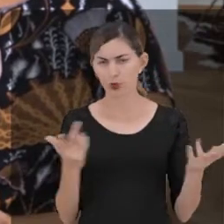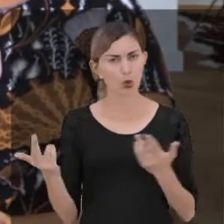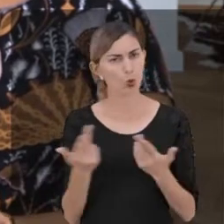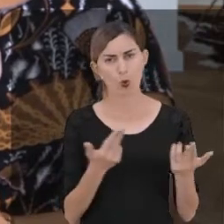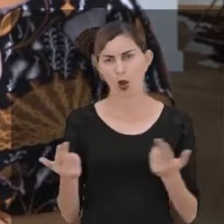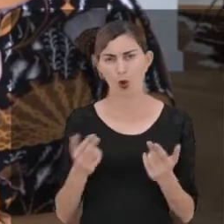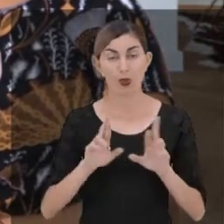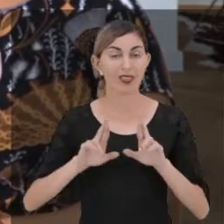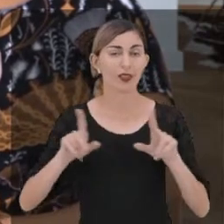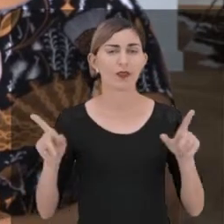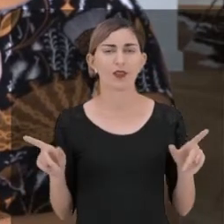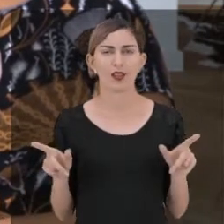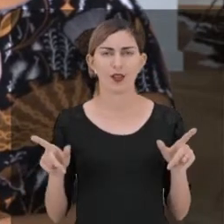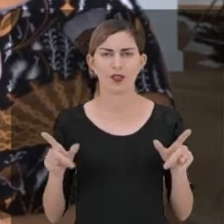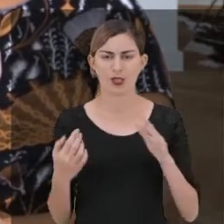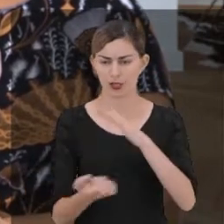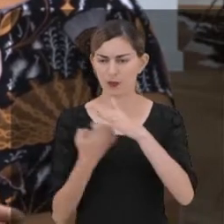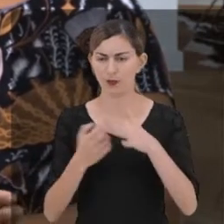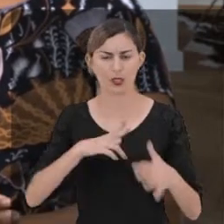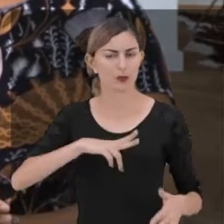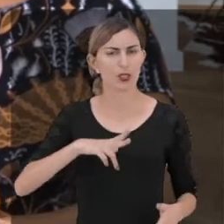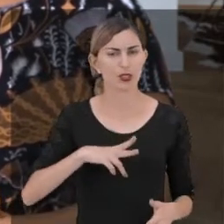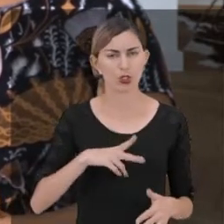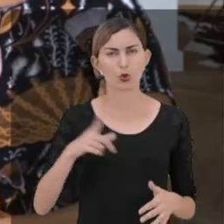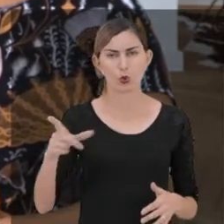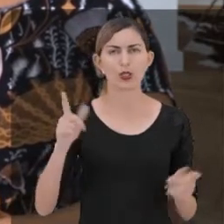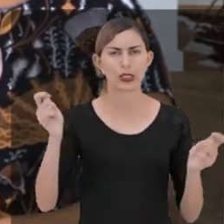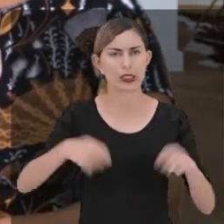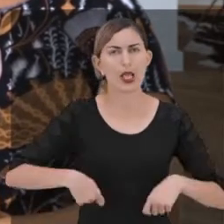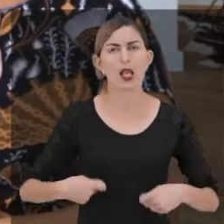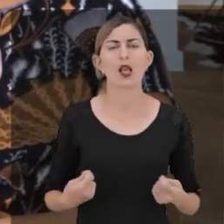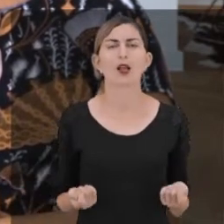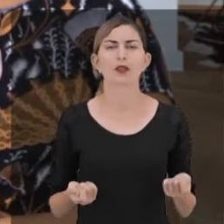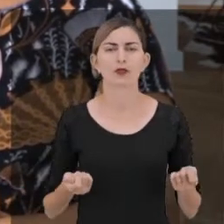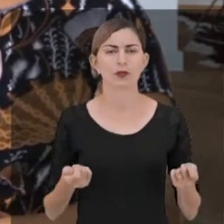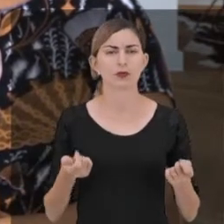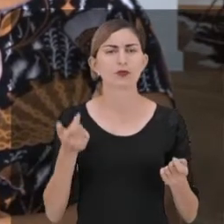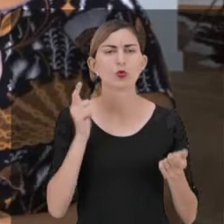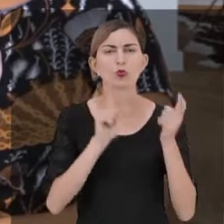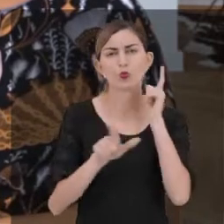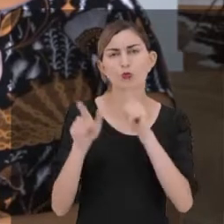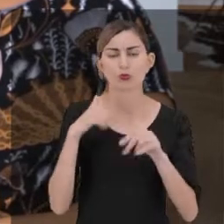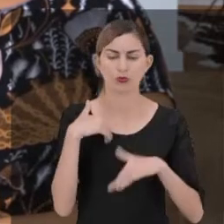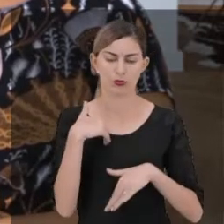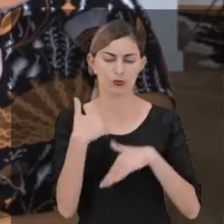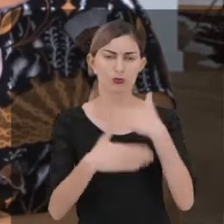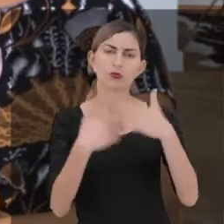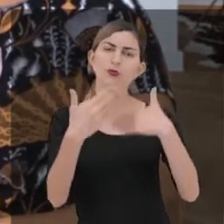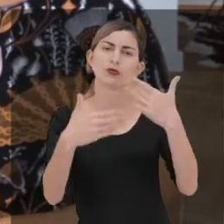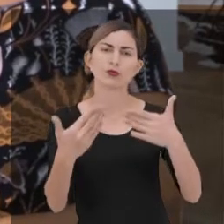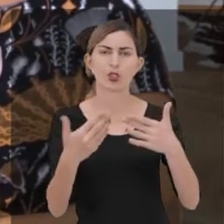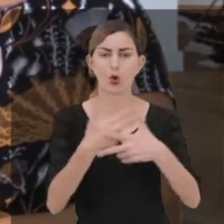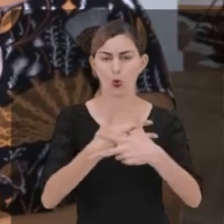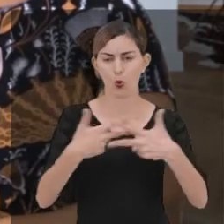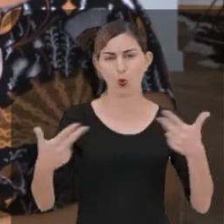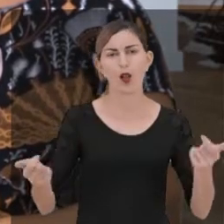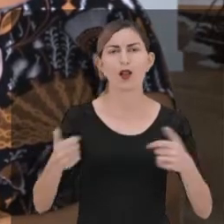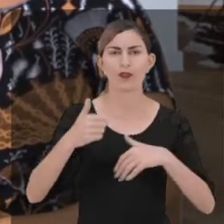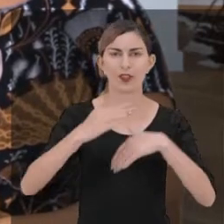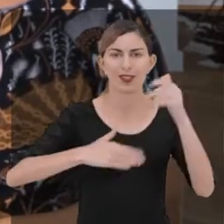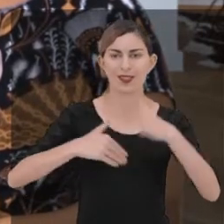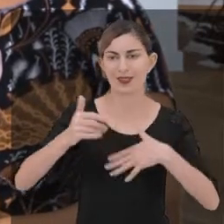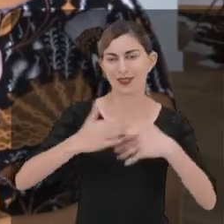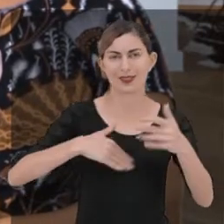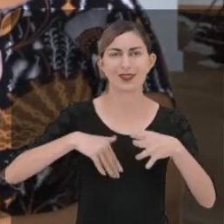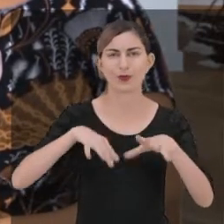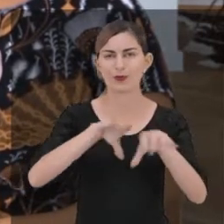A diferença é que na empresa privada nós temos condições de desenvolver a qualificação para